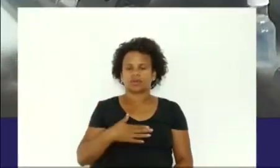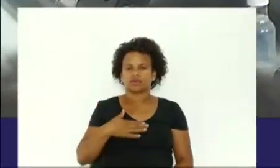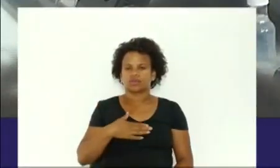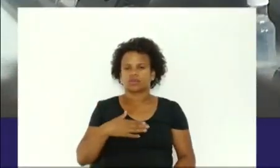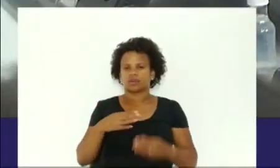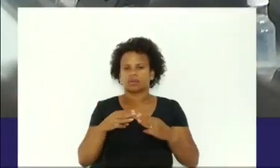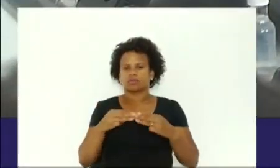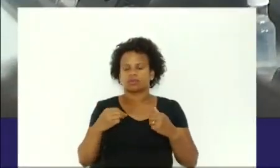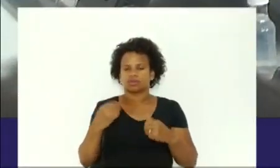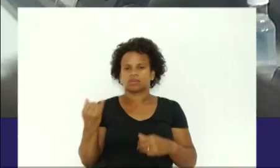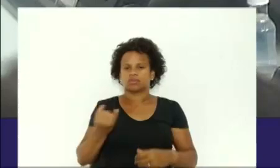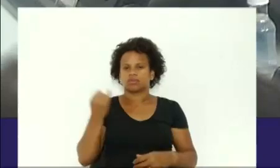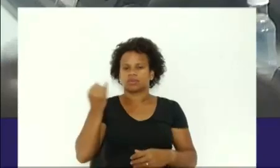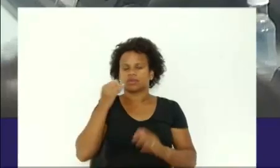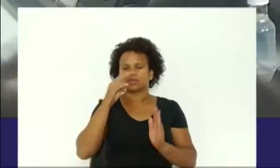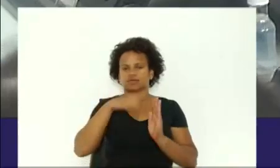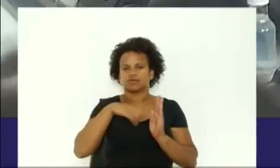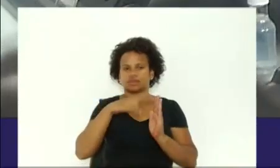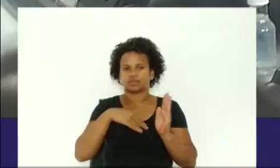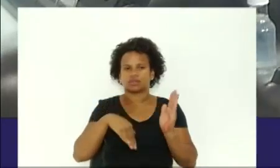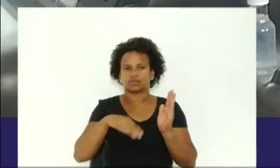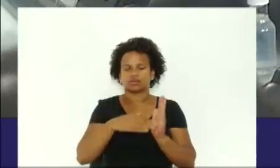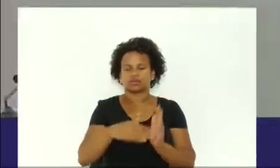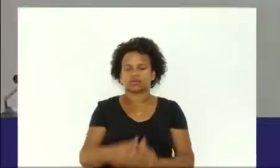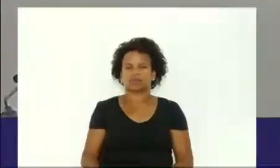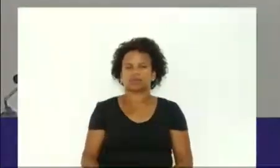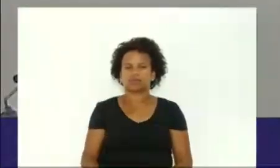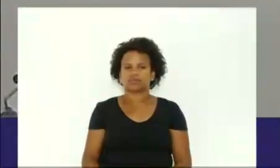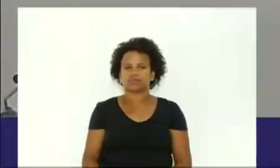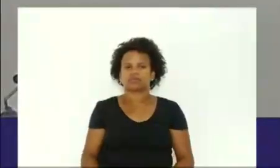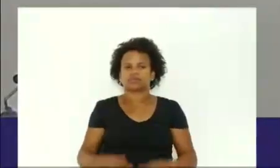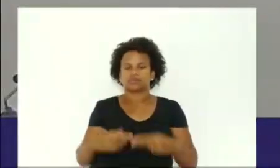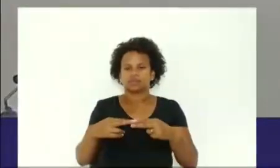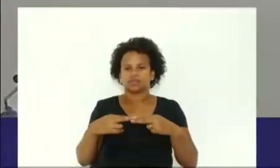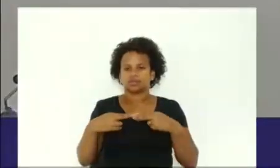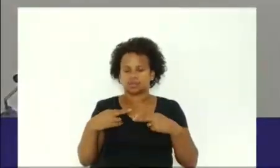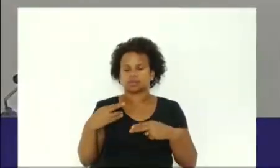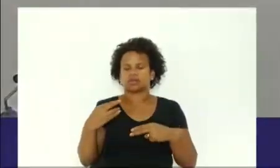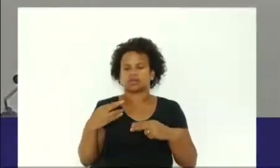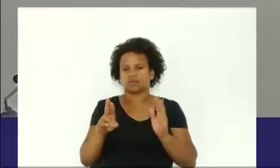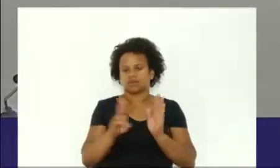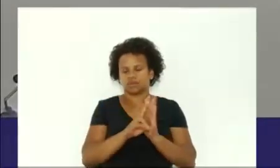muito importante fosse lida na íntegra. É regimental, será lida.